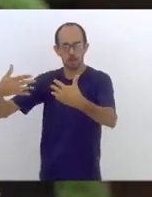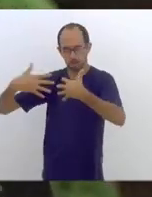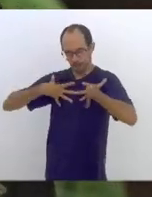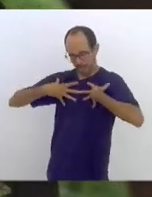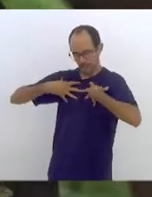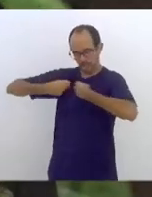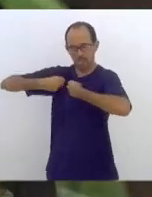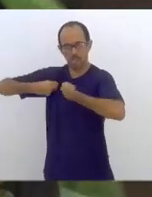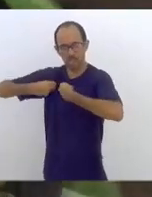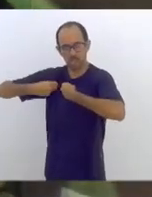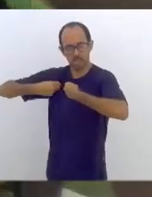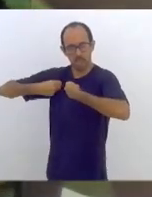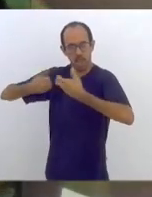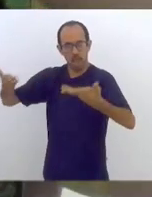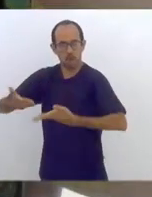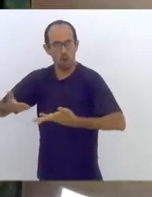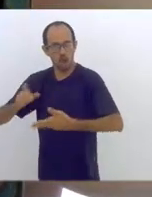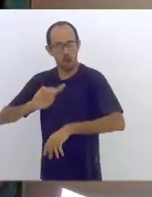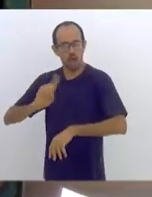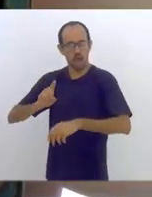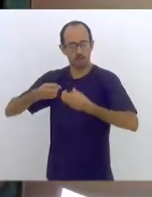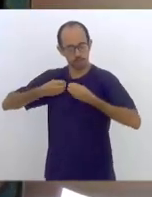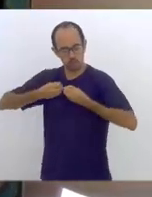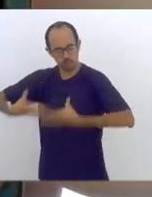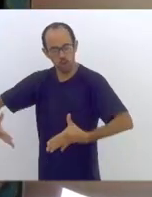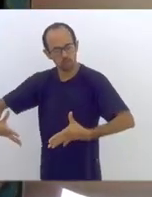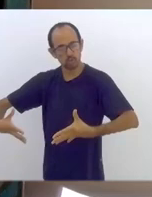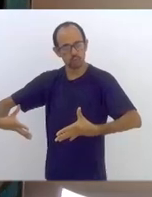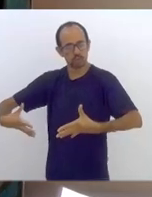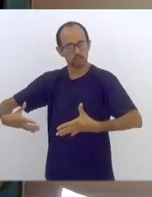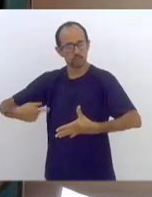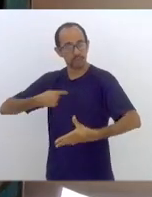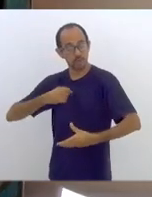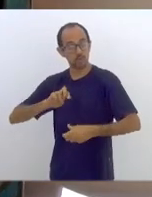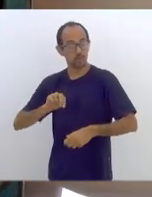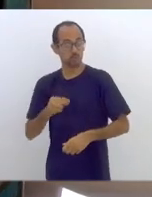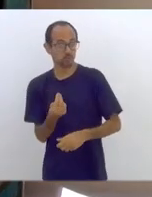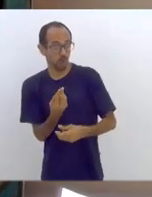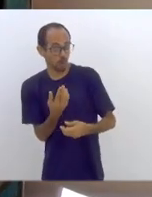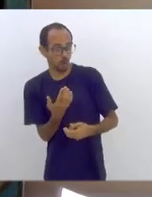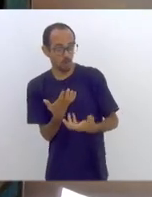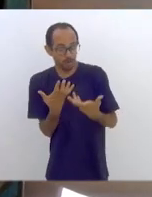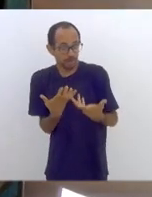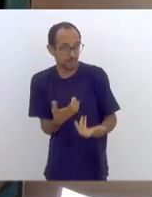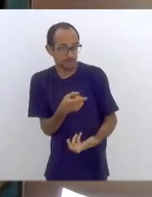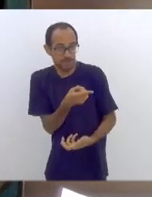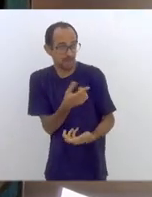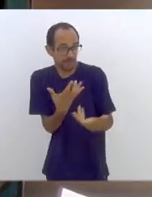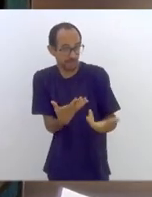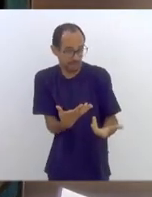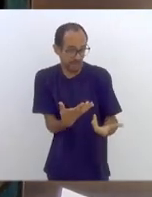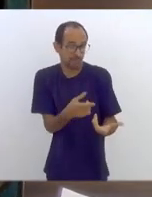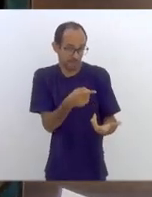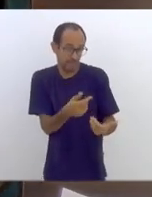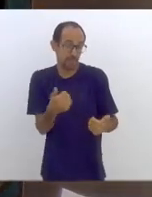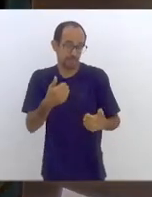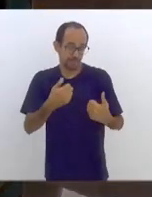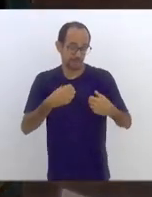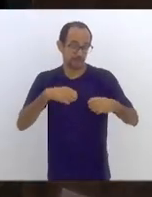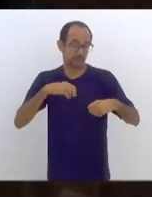mim agora. Eu sou aquilo que você queria